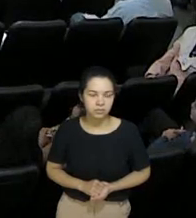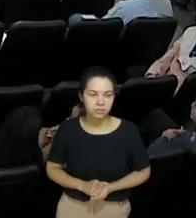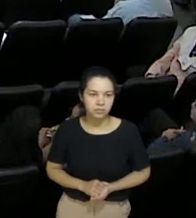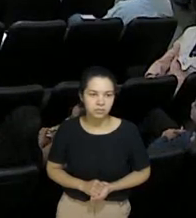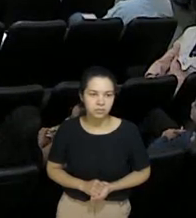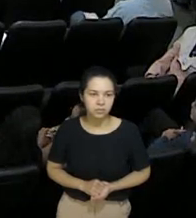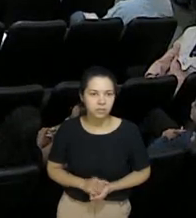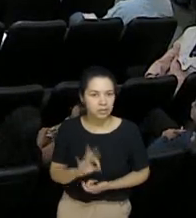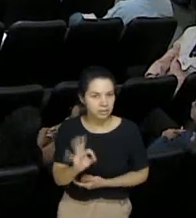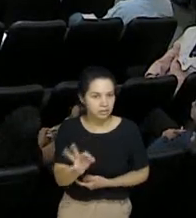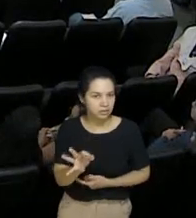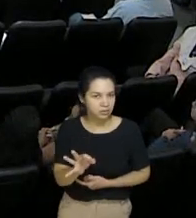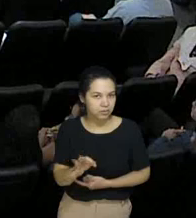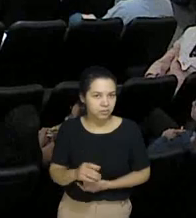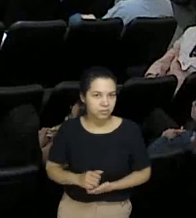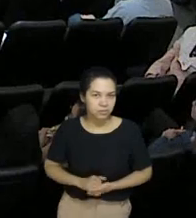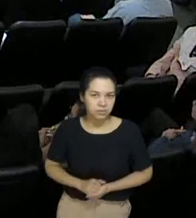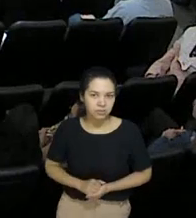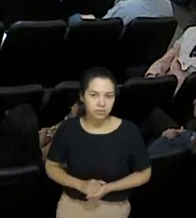Certo.